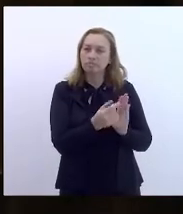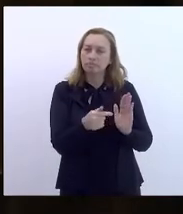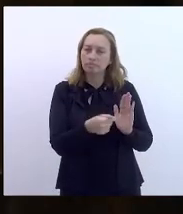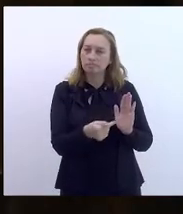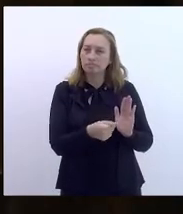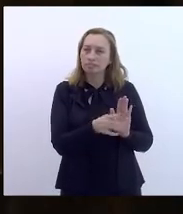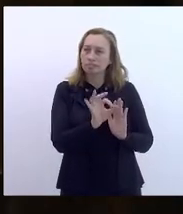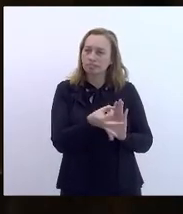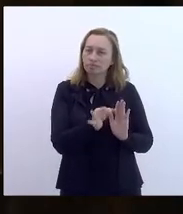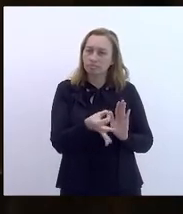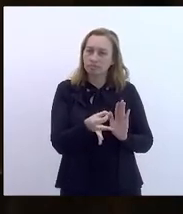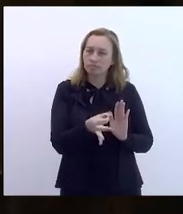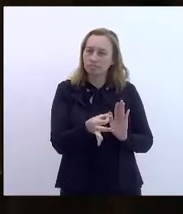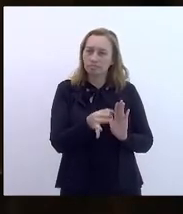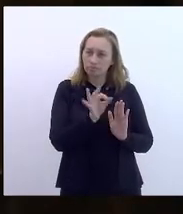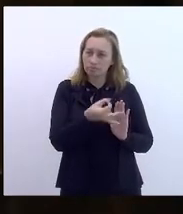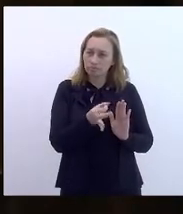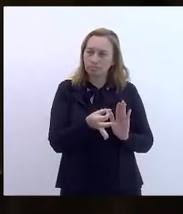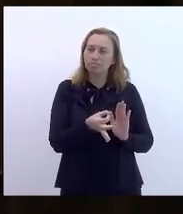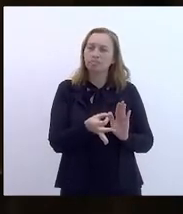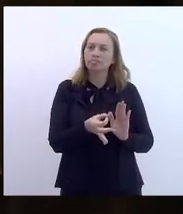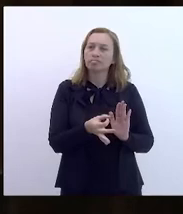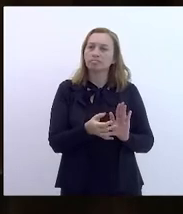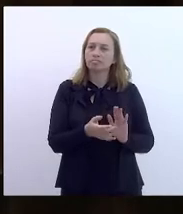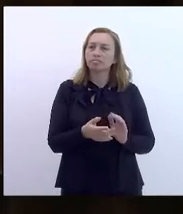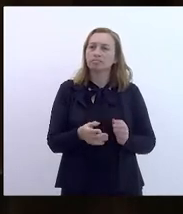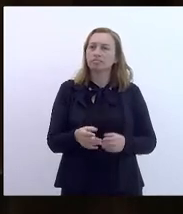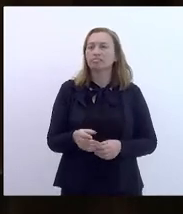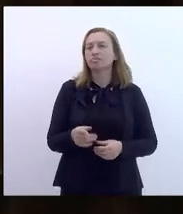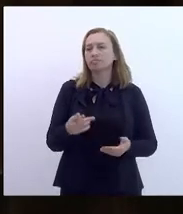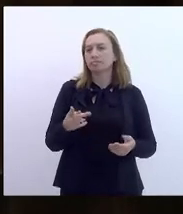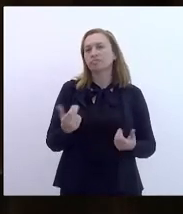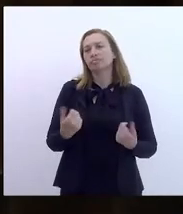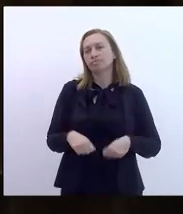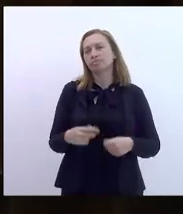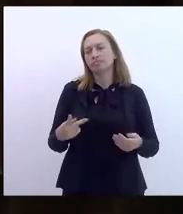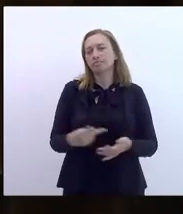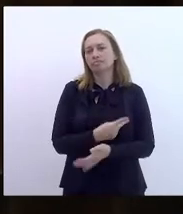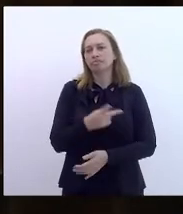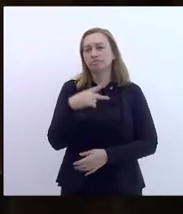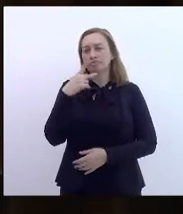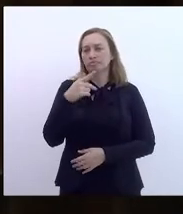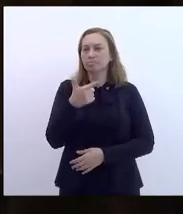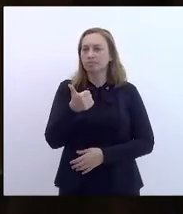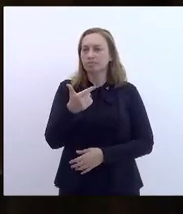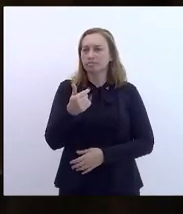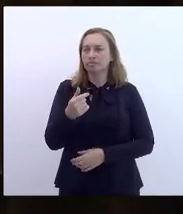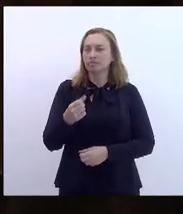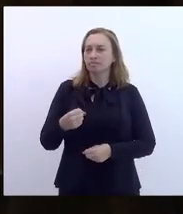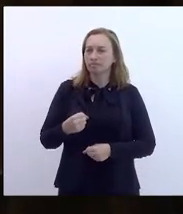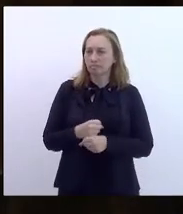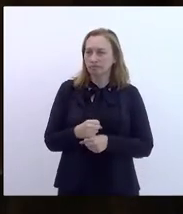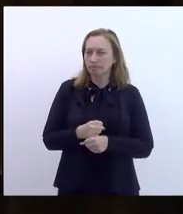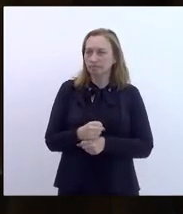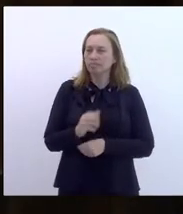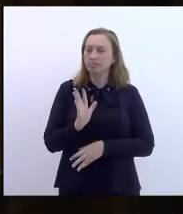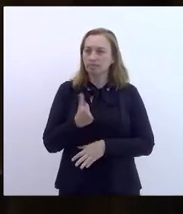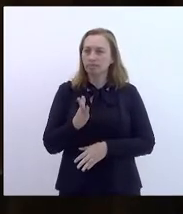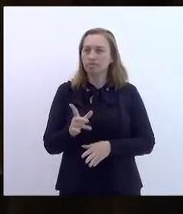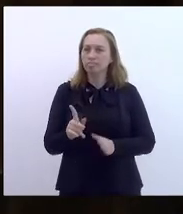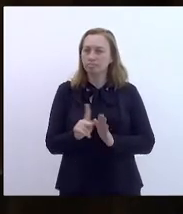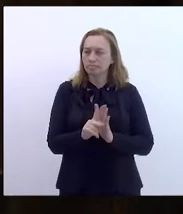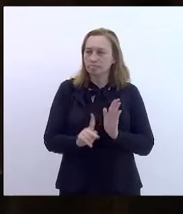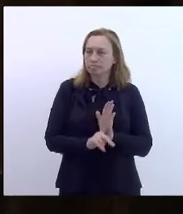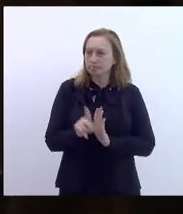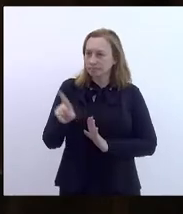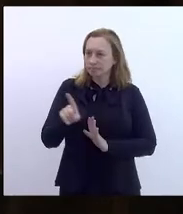determinado né pé não é determinado tem esquecido acontecer quando eu falei dos 12 anos que nós devemos ter esses